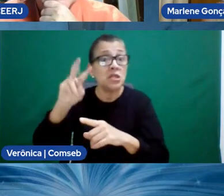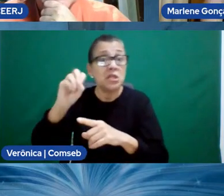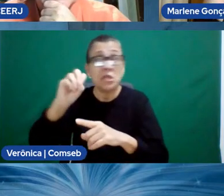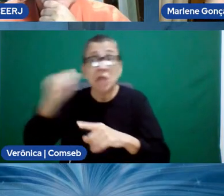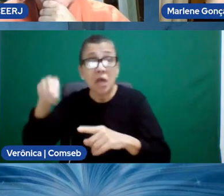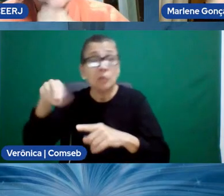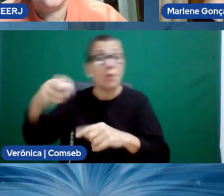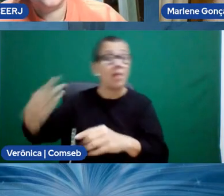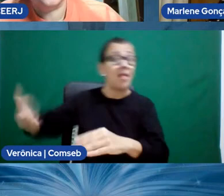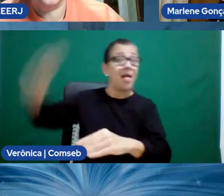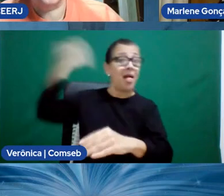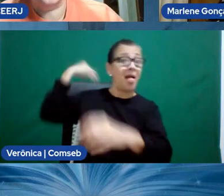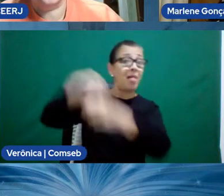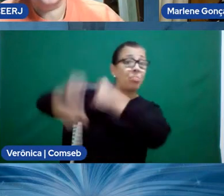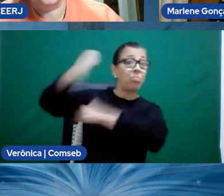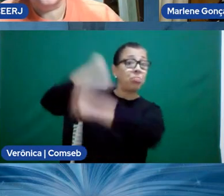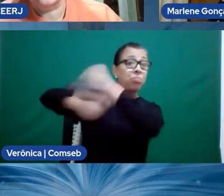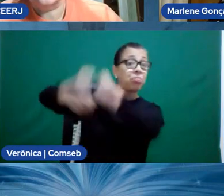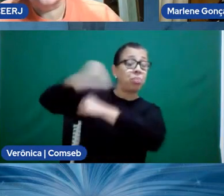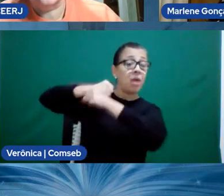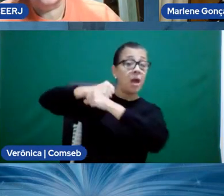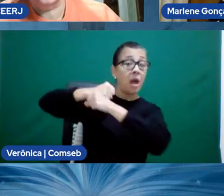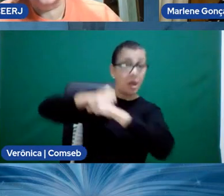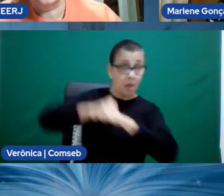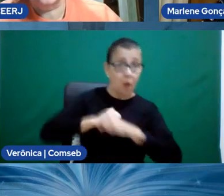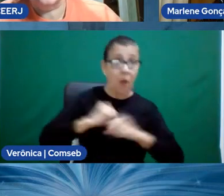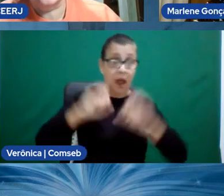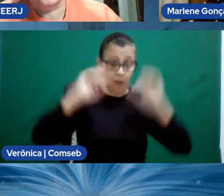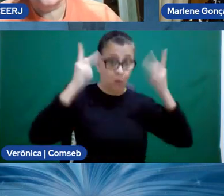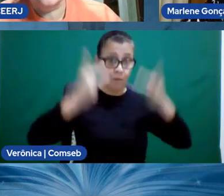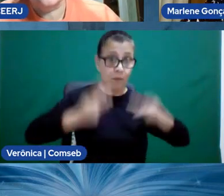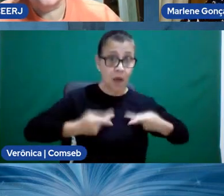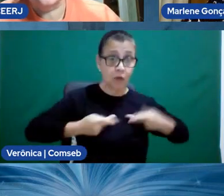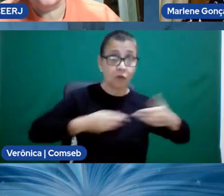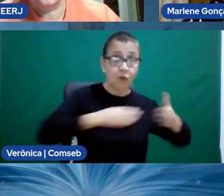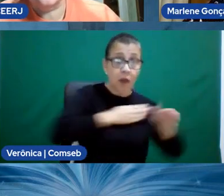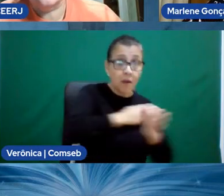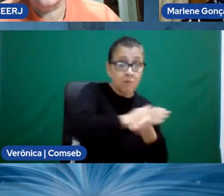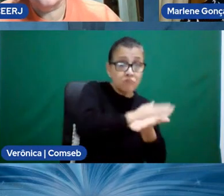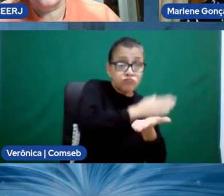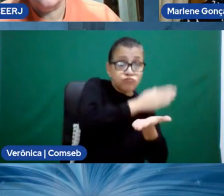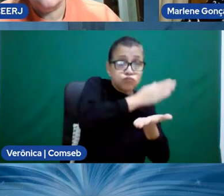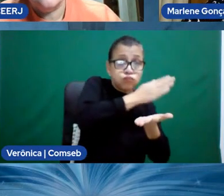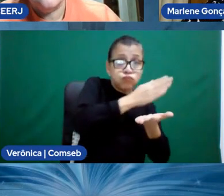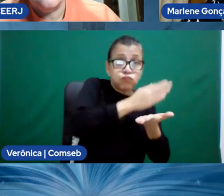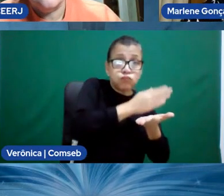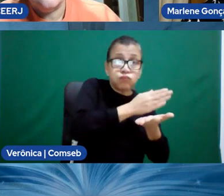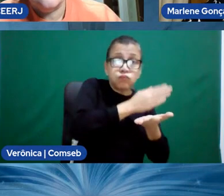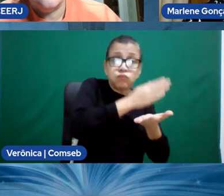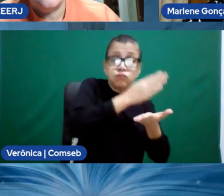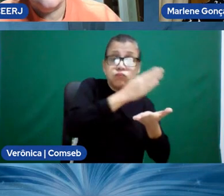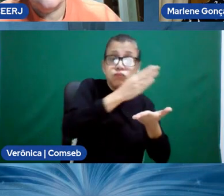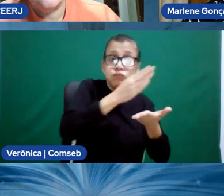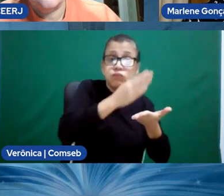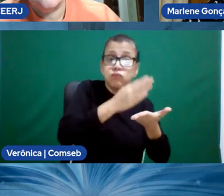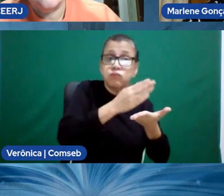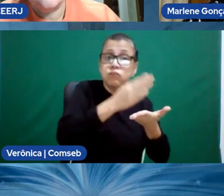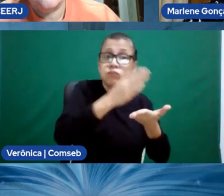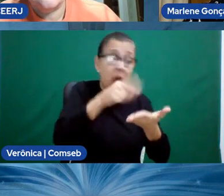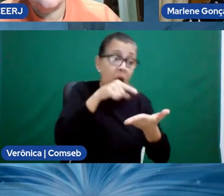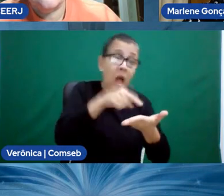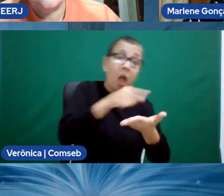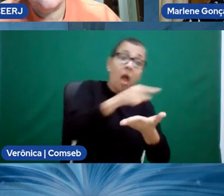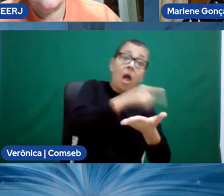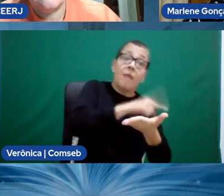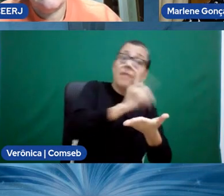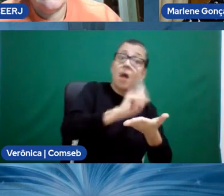ele foi evoluindo, a espécie humana, ao longo desse período. Ainda não era o gênero